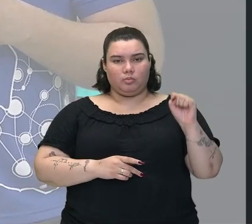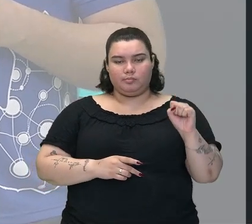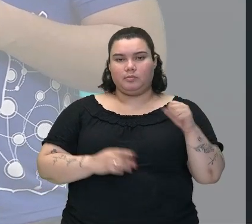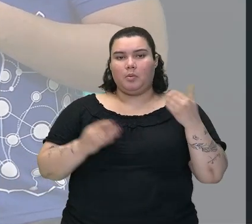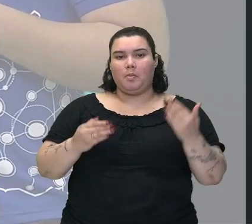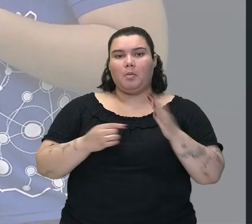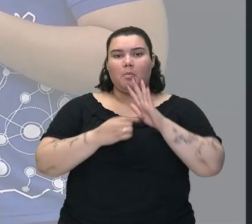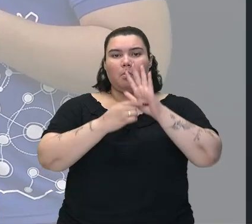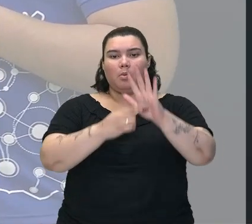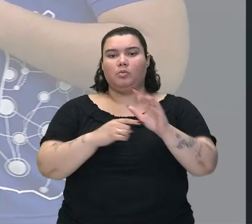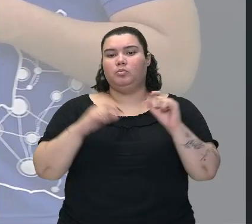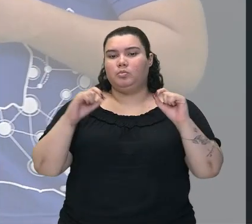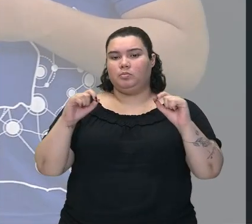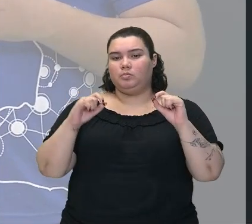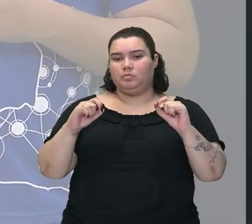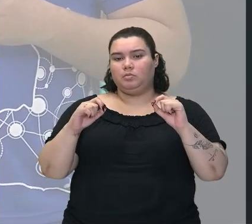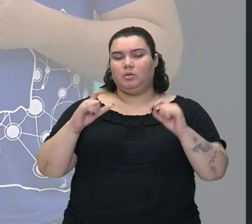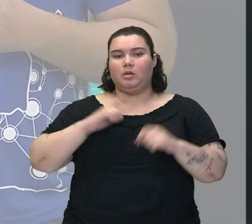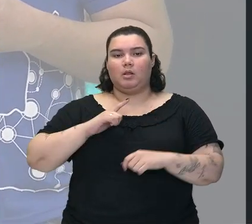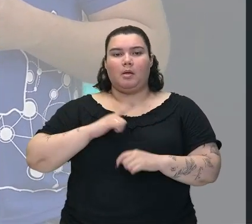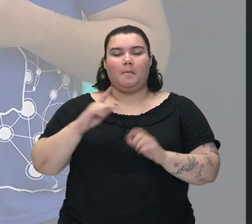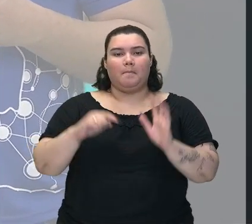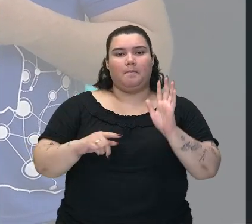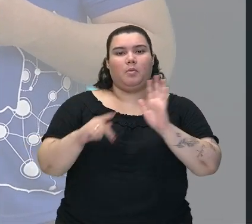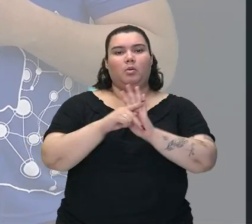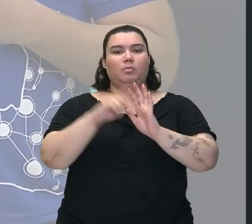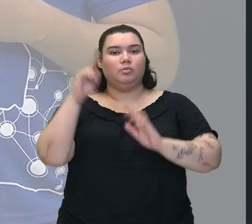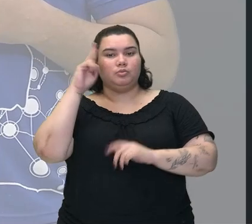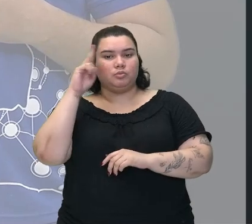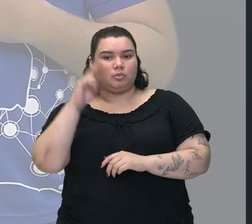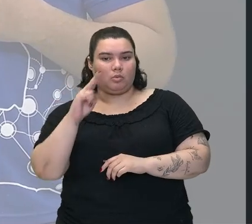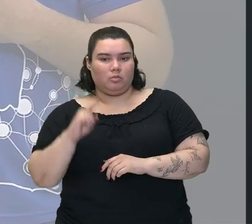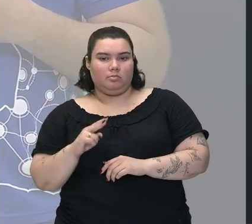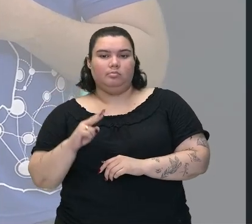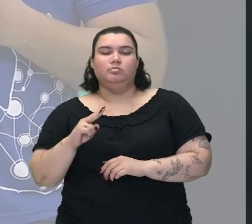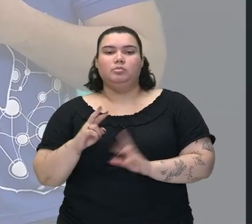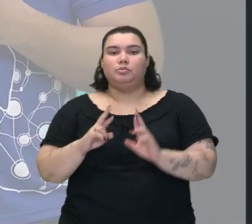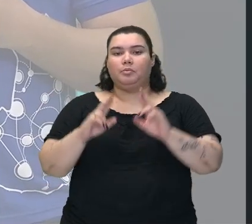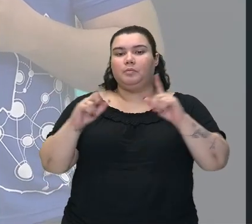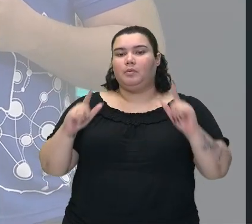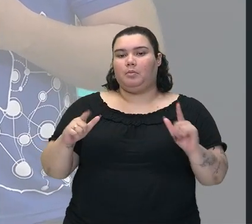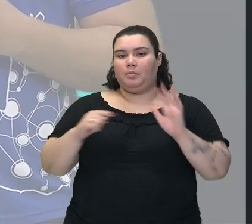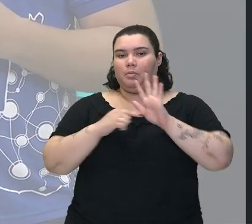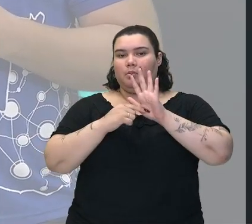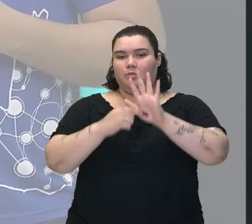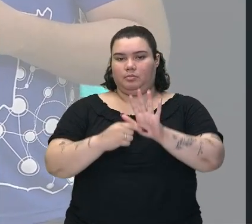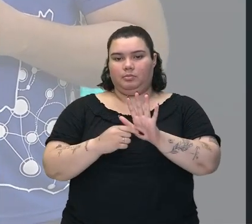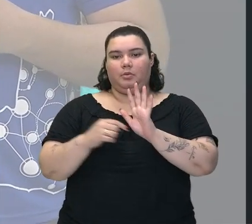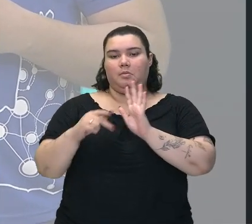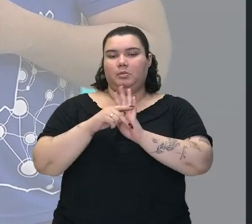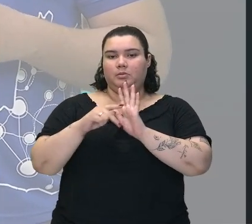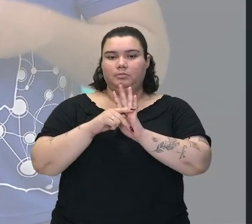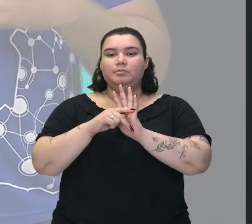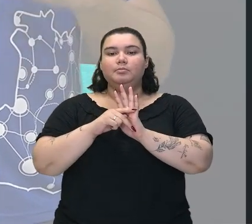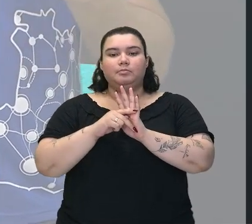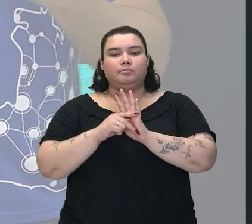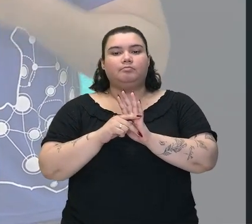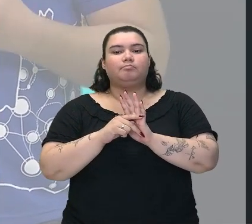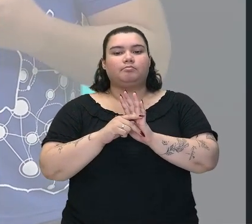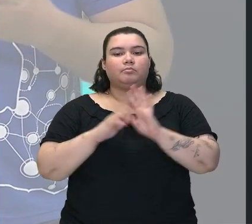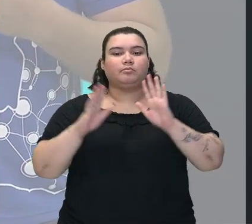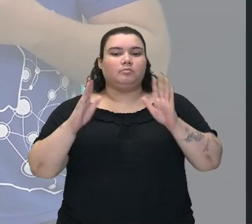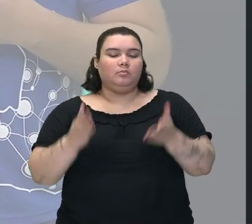evidenciar isso como uma história que vai contar uma versão diferente, um pouco diferente daquela que nós vamos